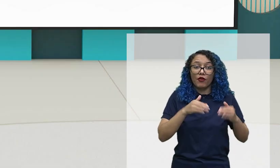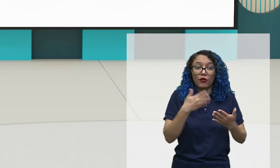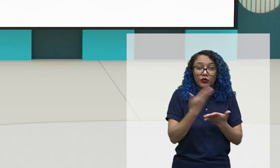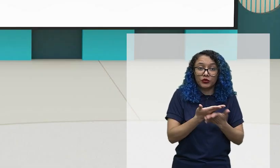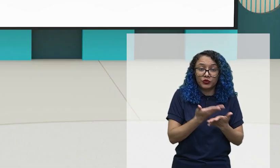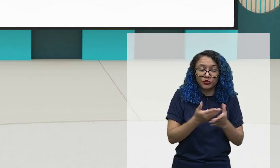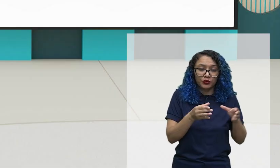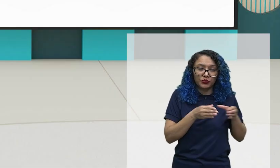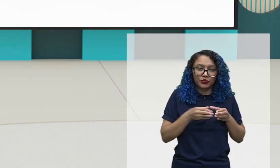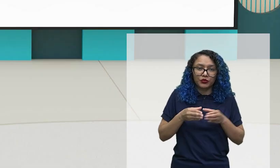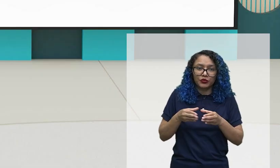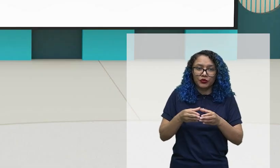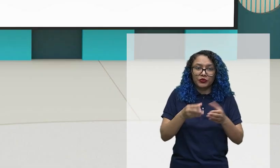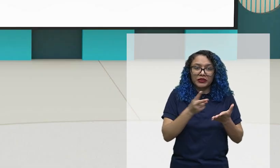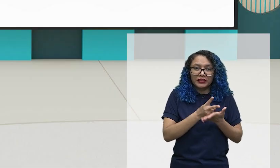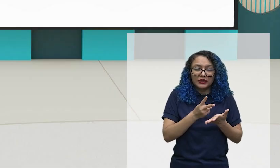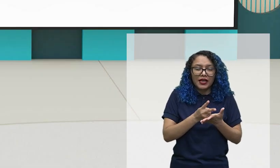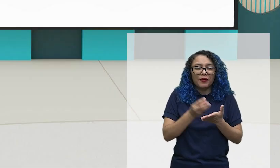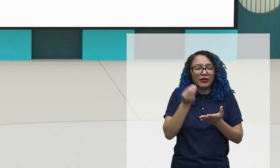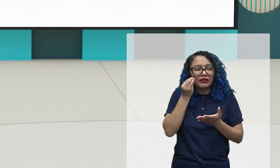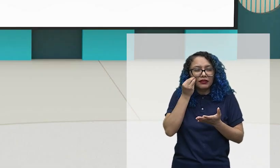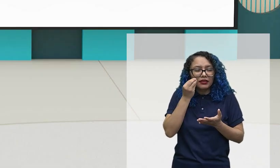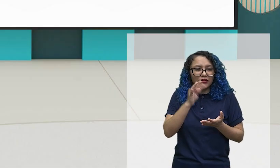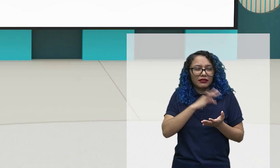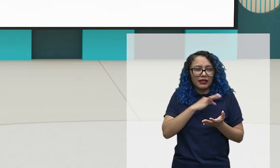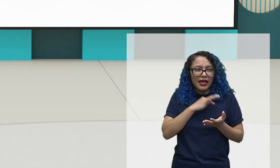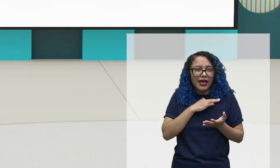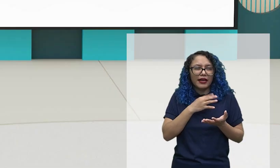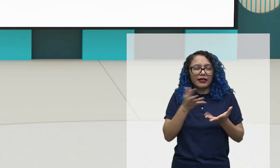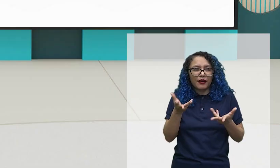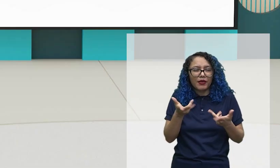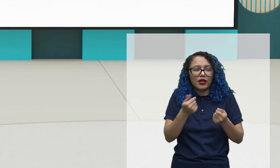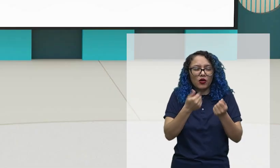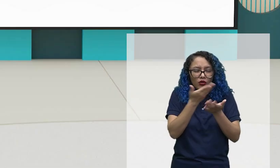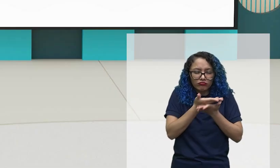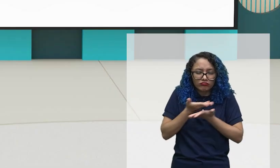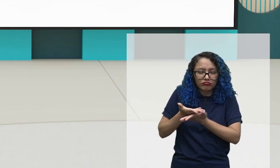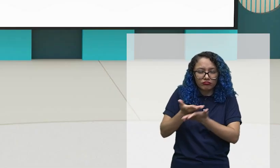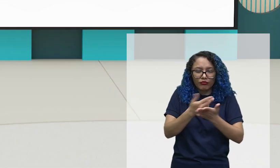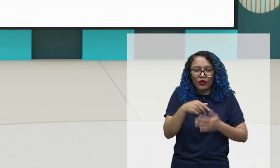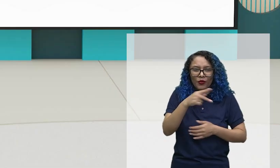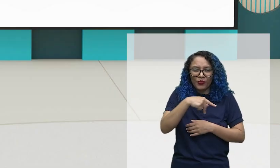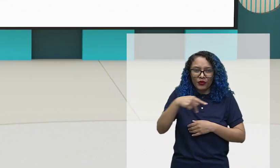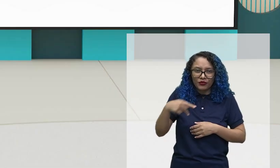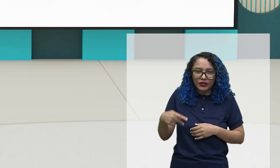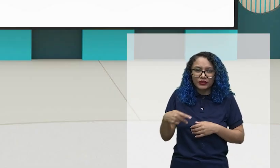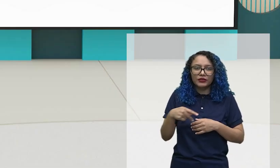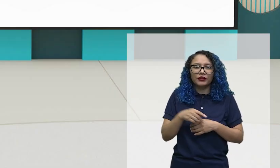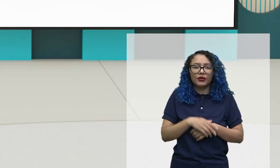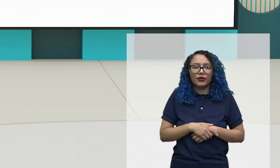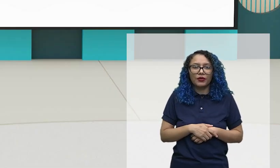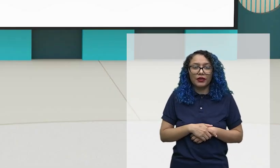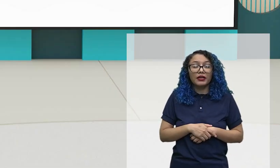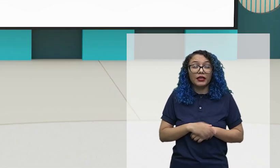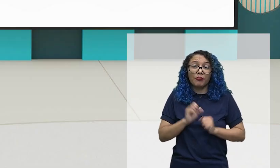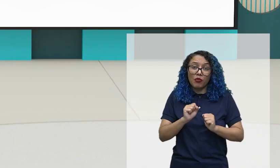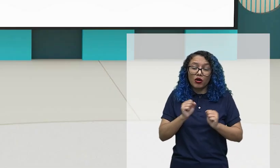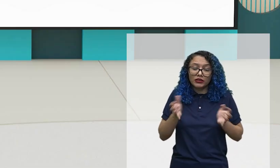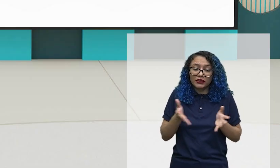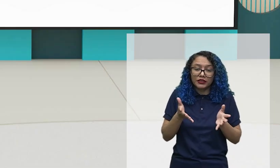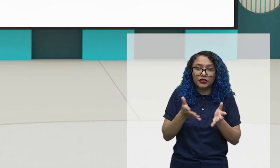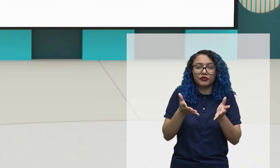estudos, vão ser grupos que vão estar sempre aprimorando técnicas, estudando, professores que